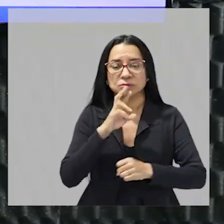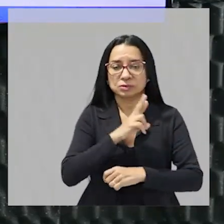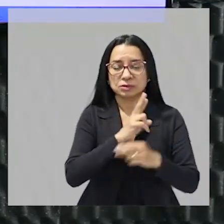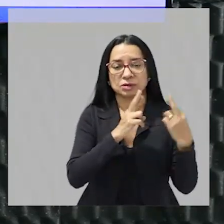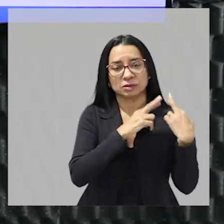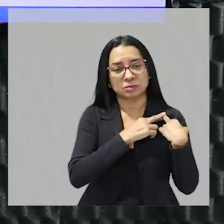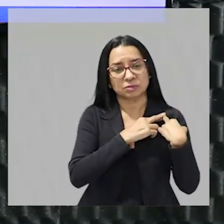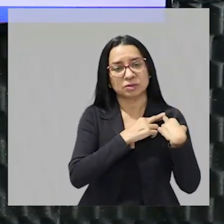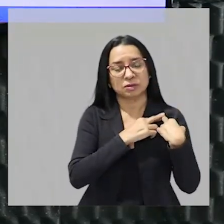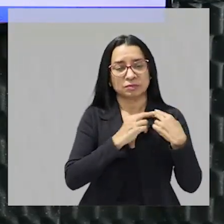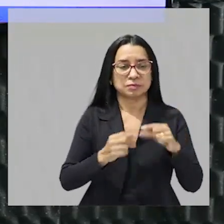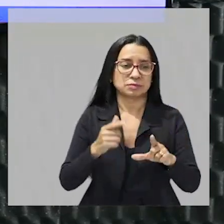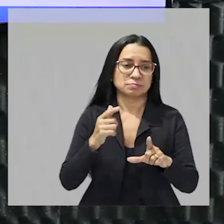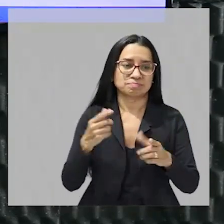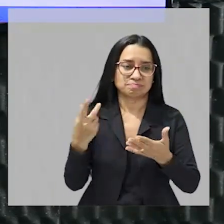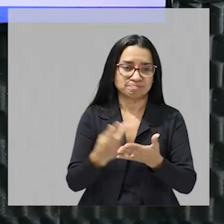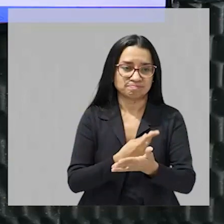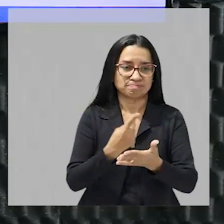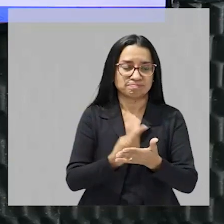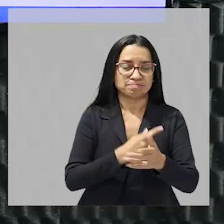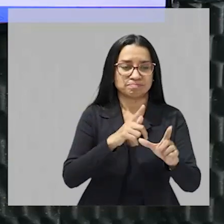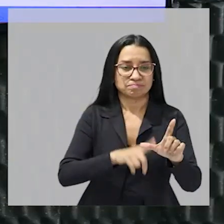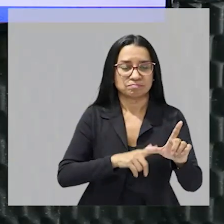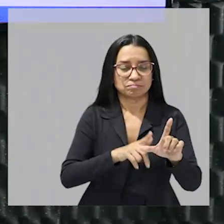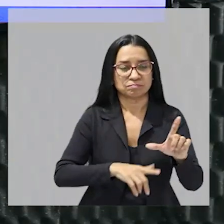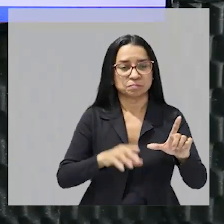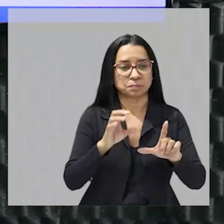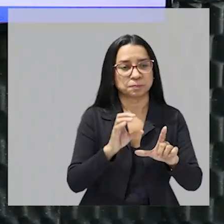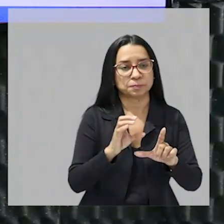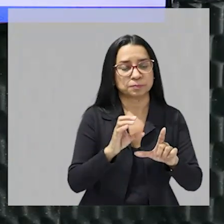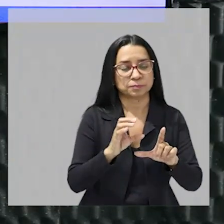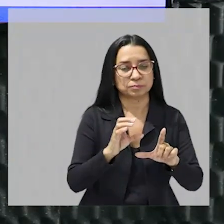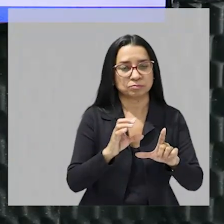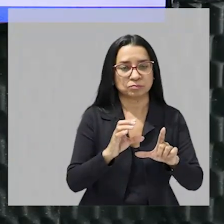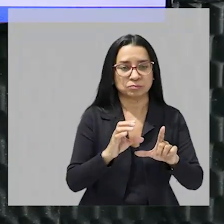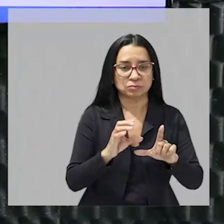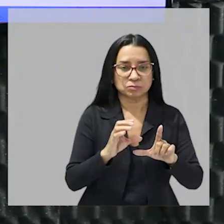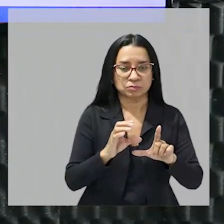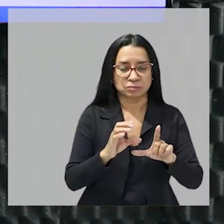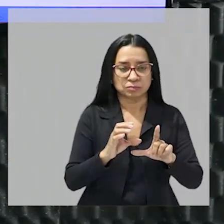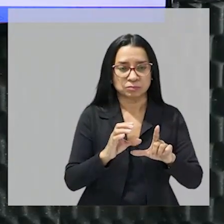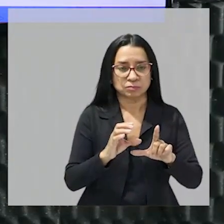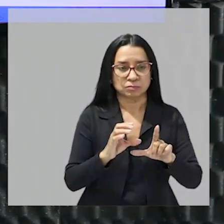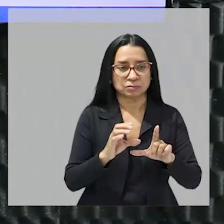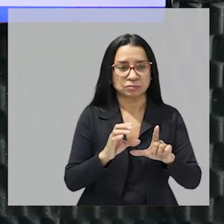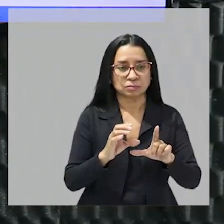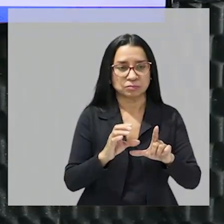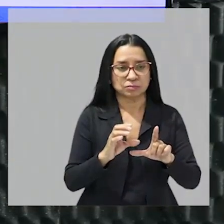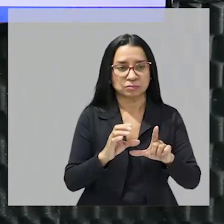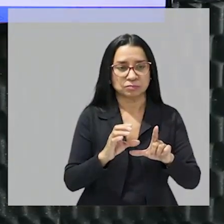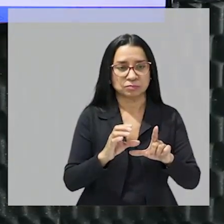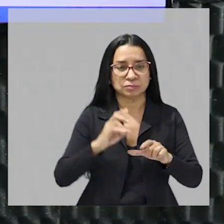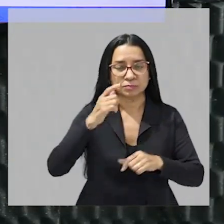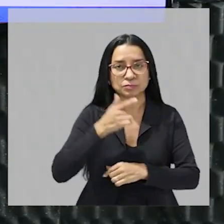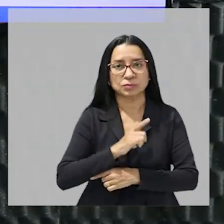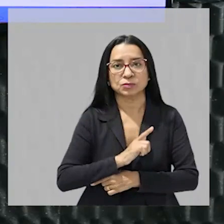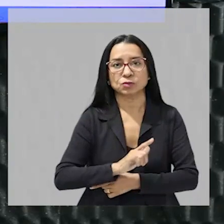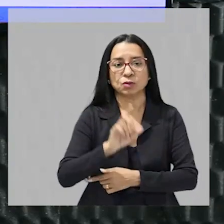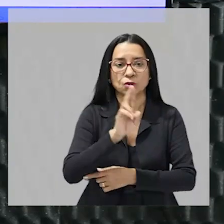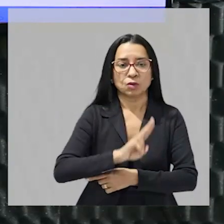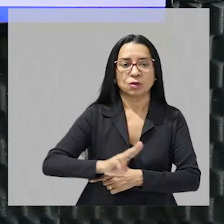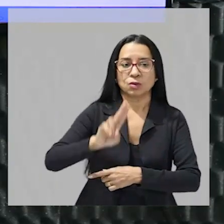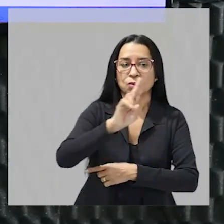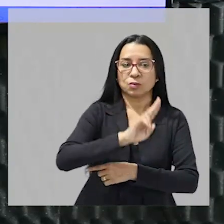gases poluentes. Está errado, já foi. Tá? Letra C. Utilizar o gás de xisto betuminoso. Novamente, eu utilizar